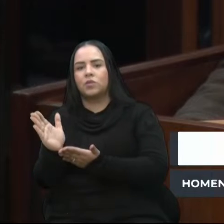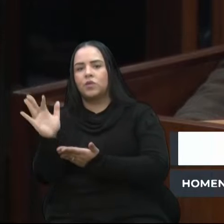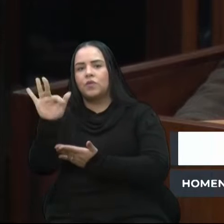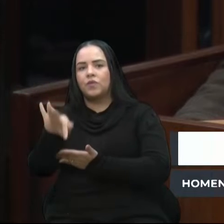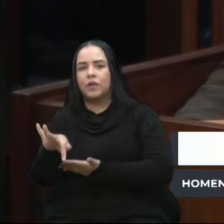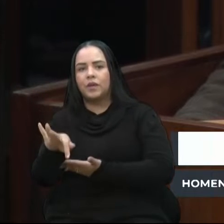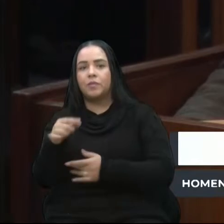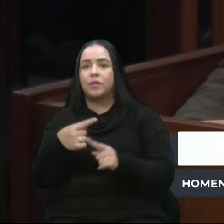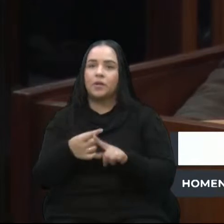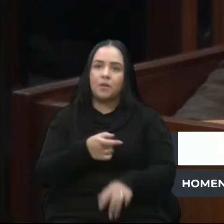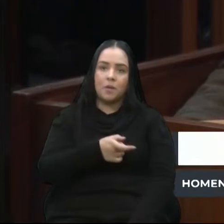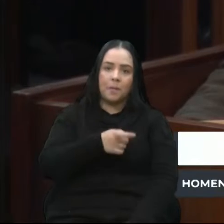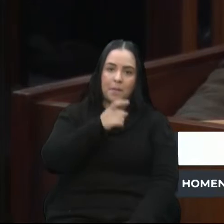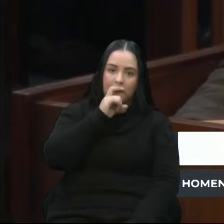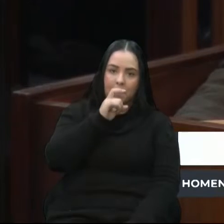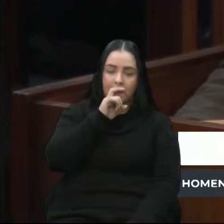pai